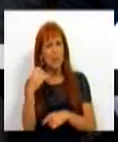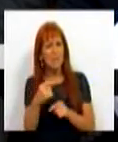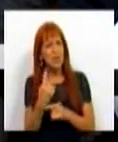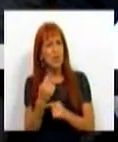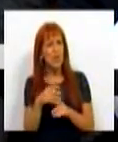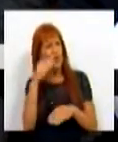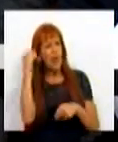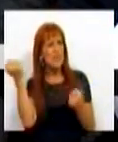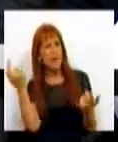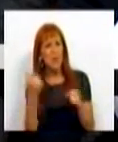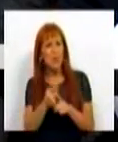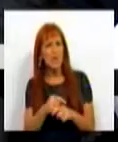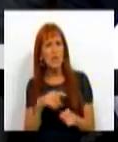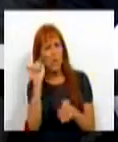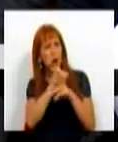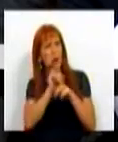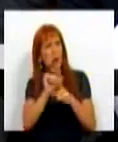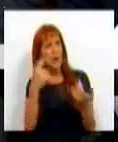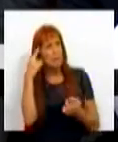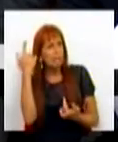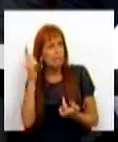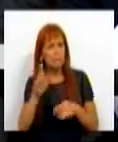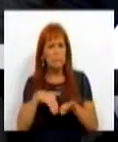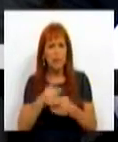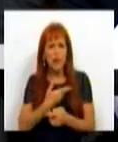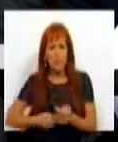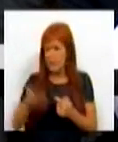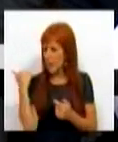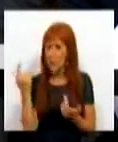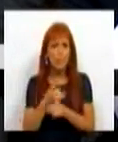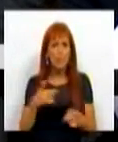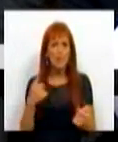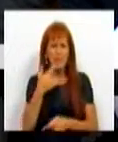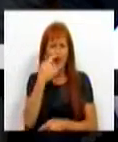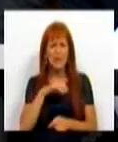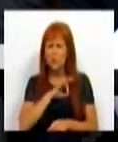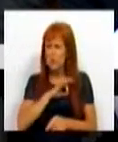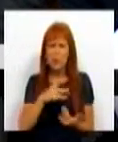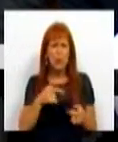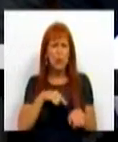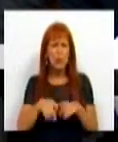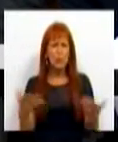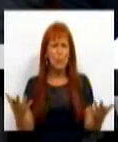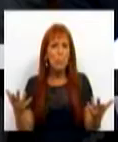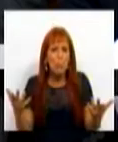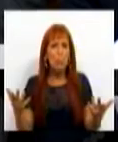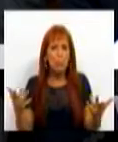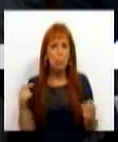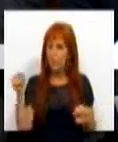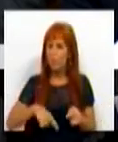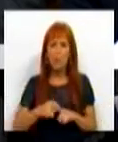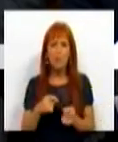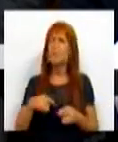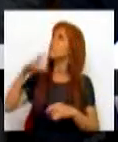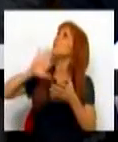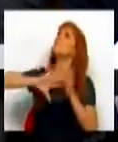um esquecimento, um apagão completo relativamente ao que fizeram no passado, porque até parece que o senhor deputado chegou de